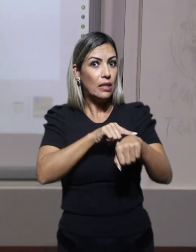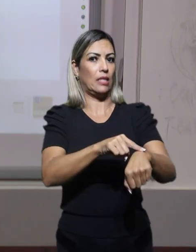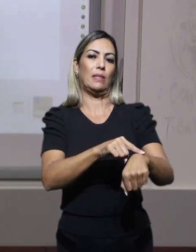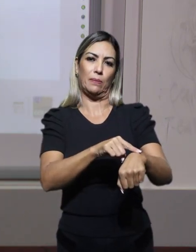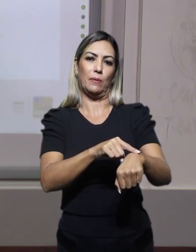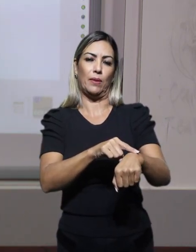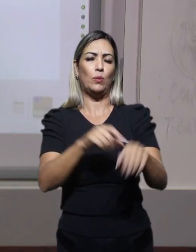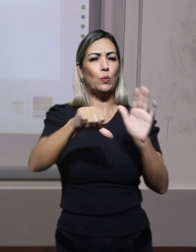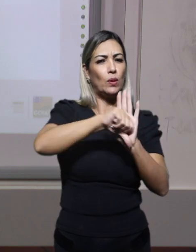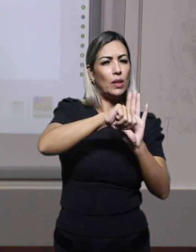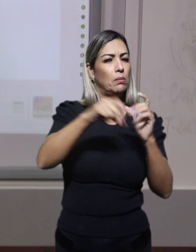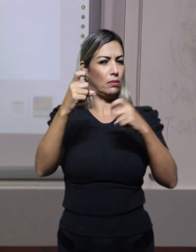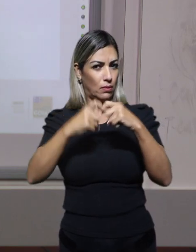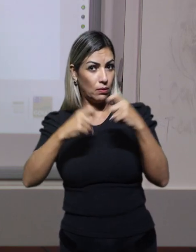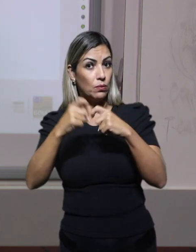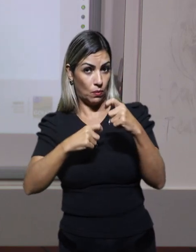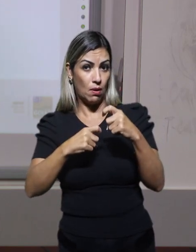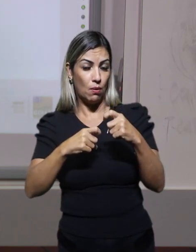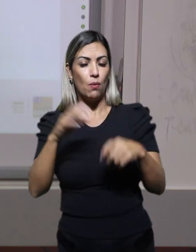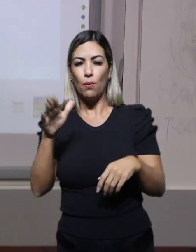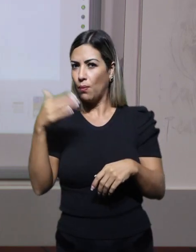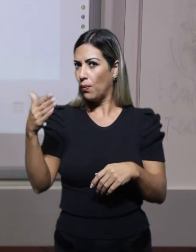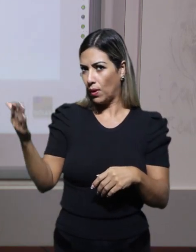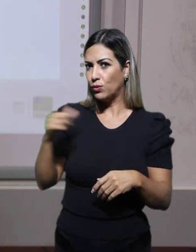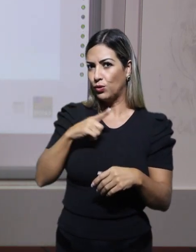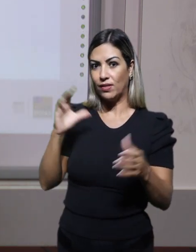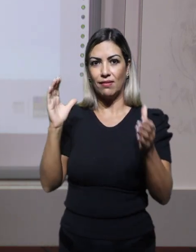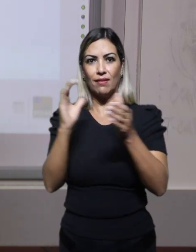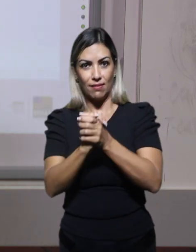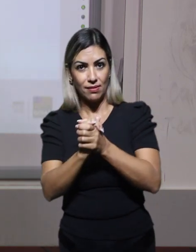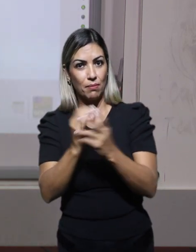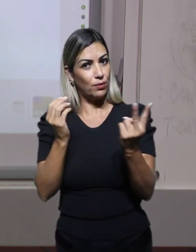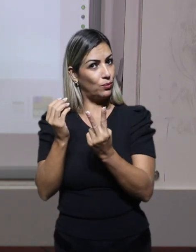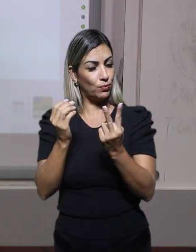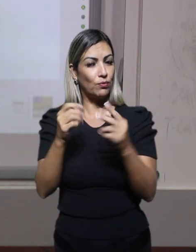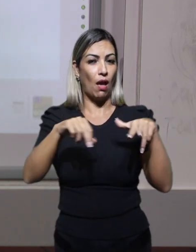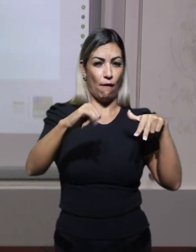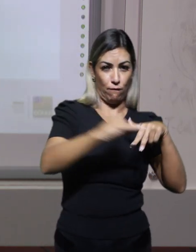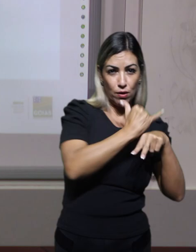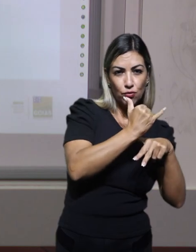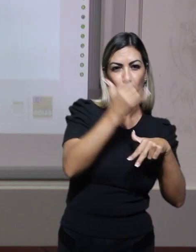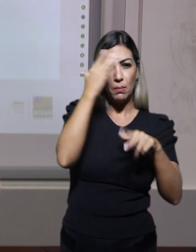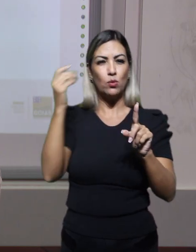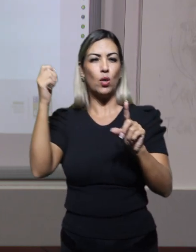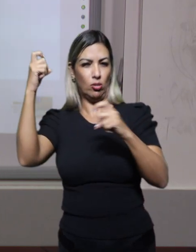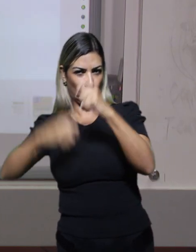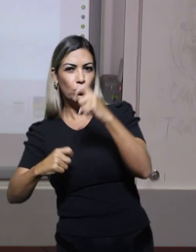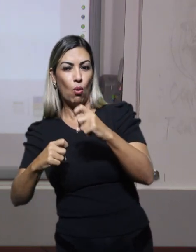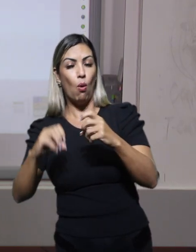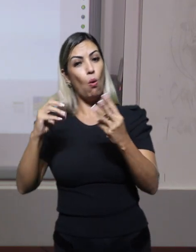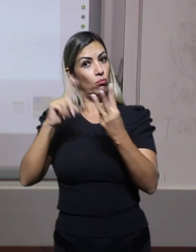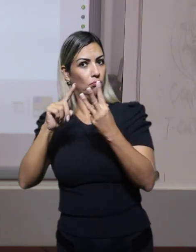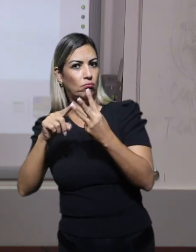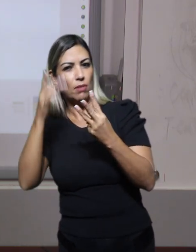de um crime sexual quando havia o casamento da vítima com o estuprador ou com o terceiro, ou